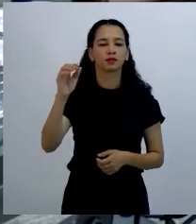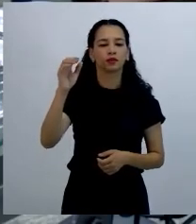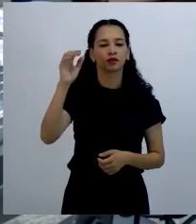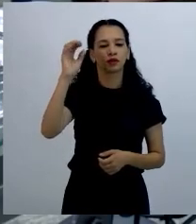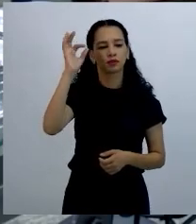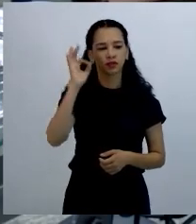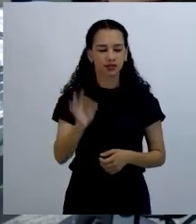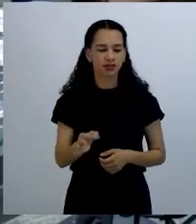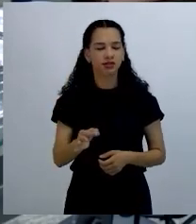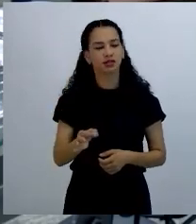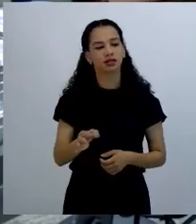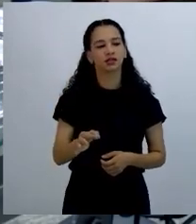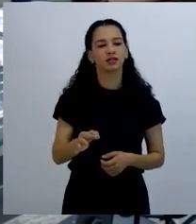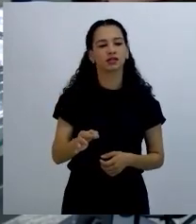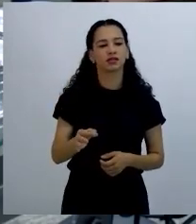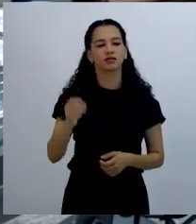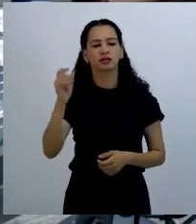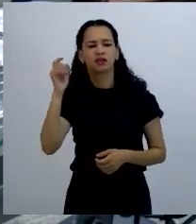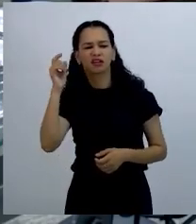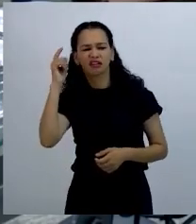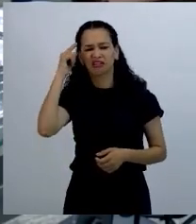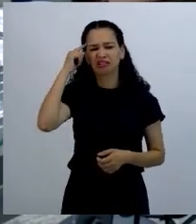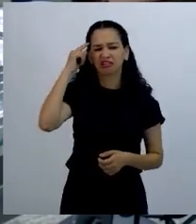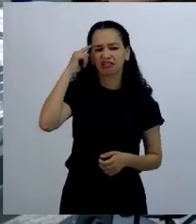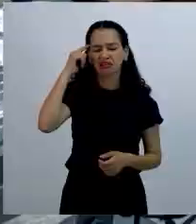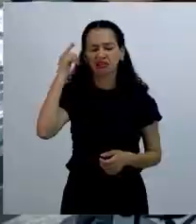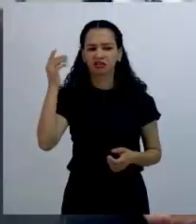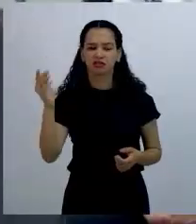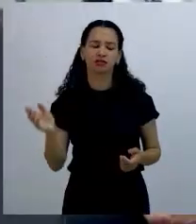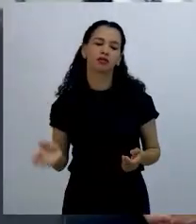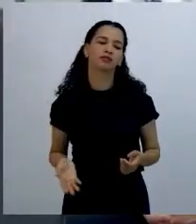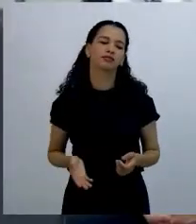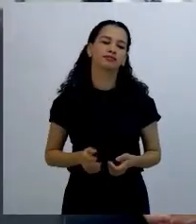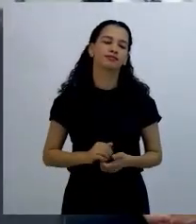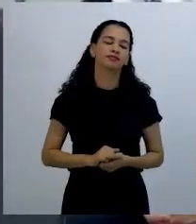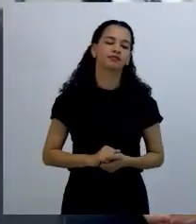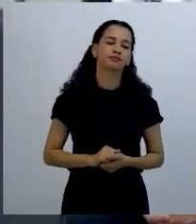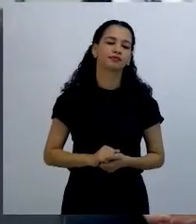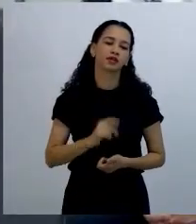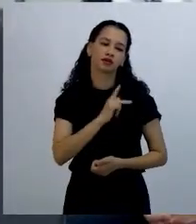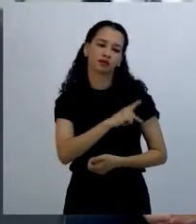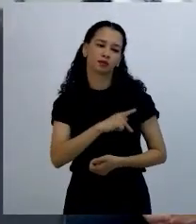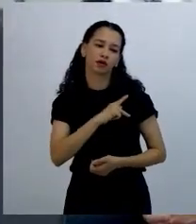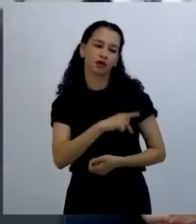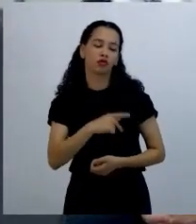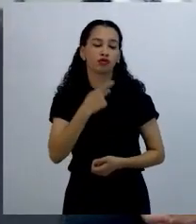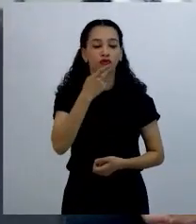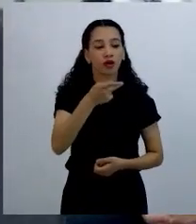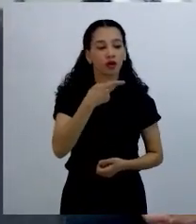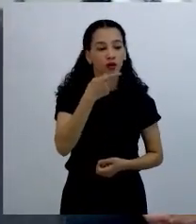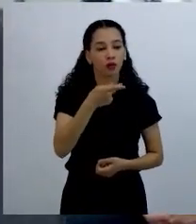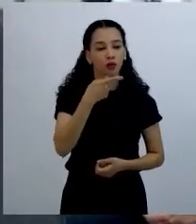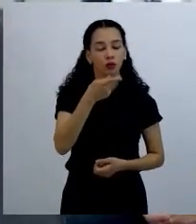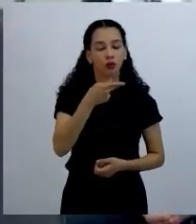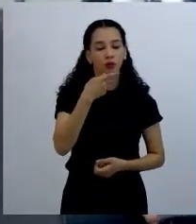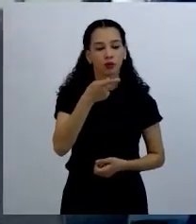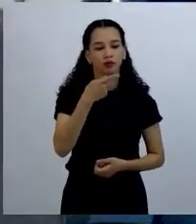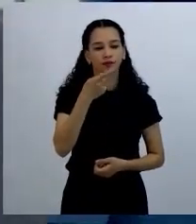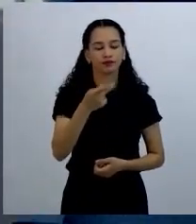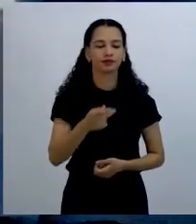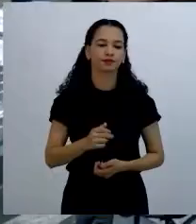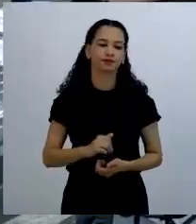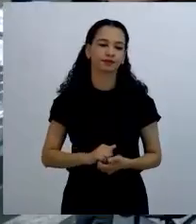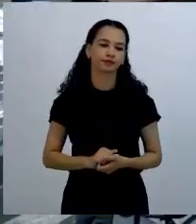pela forma como vou me referir ao nit Pode parecer presunção da minha parte mas quando eu leio